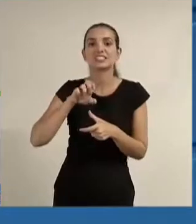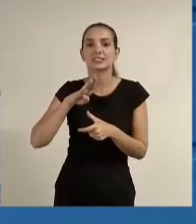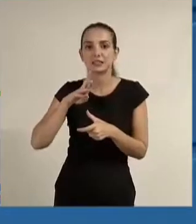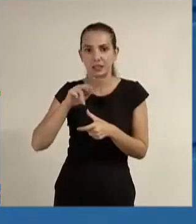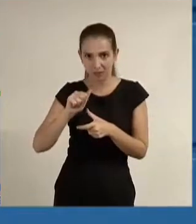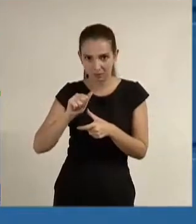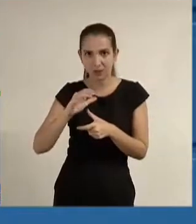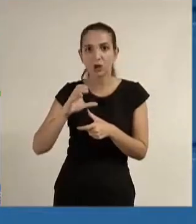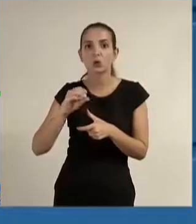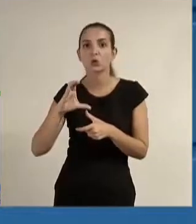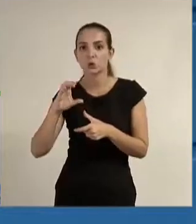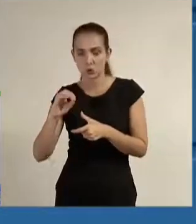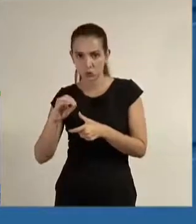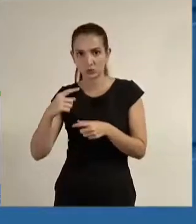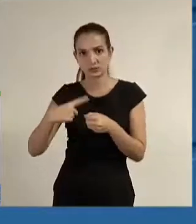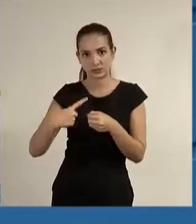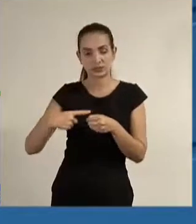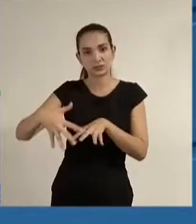de Sidrolândia.